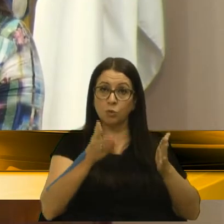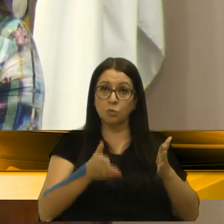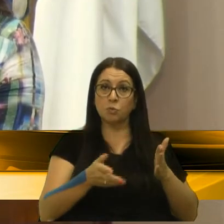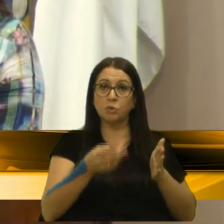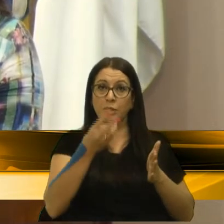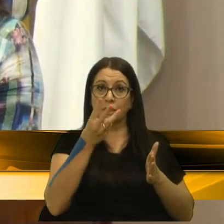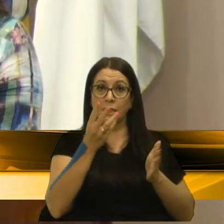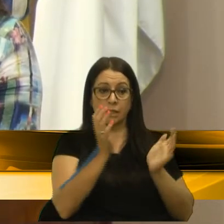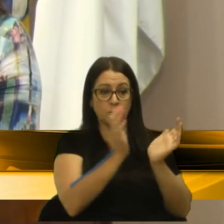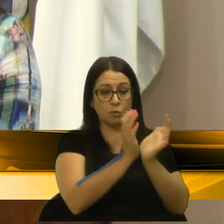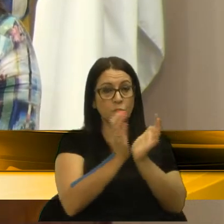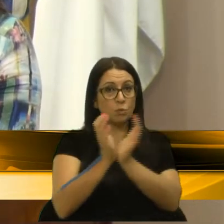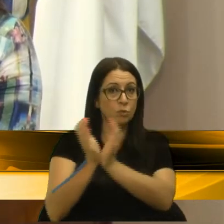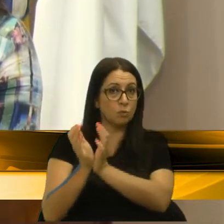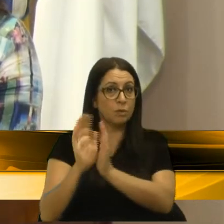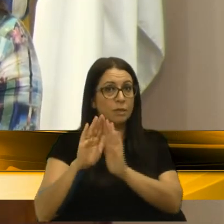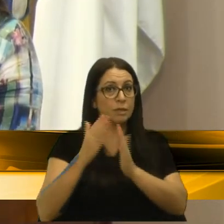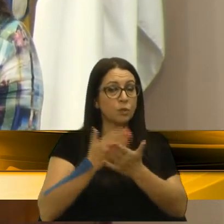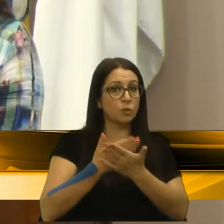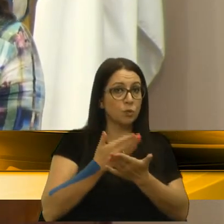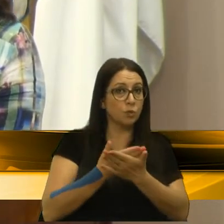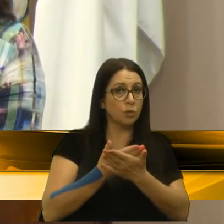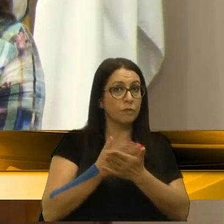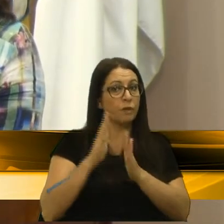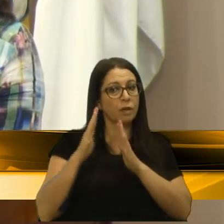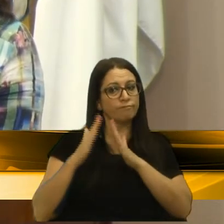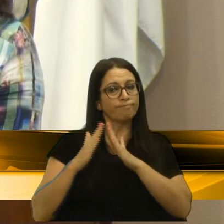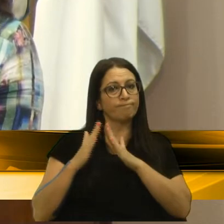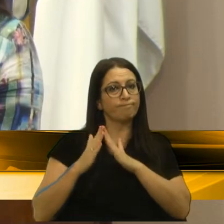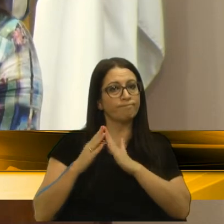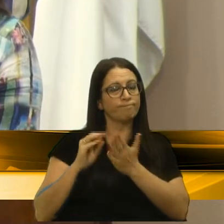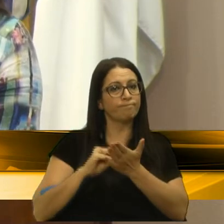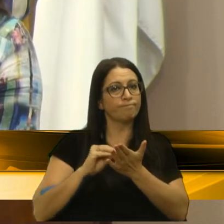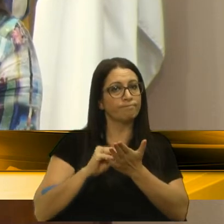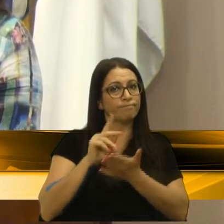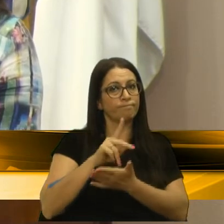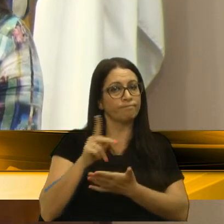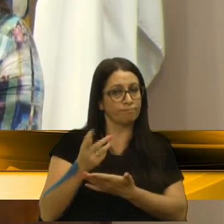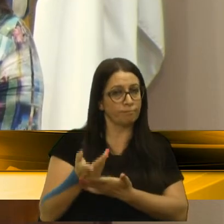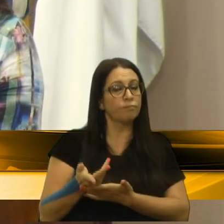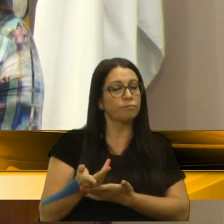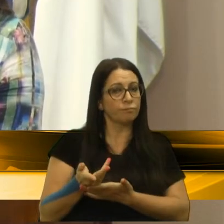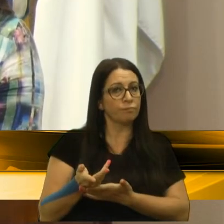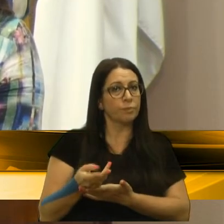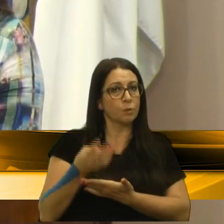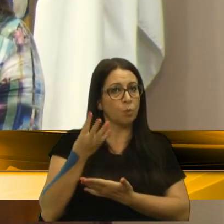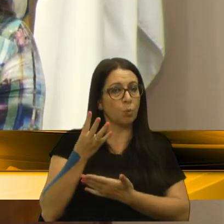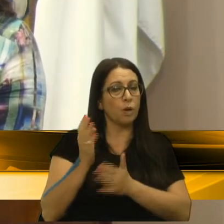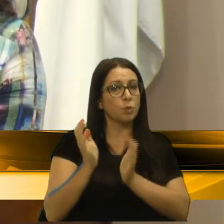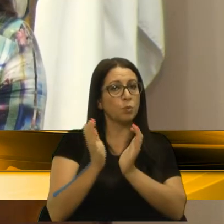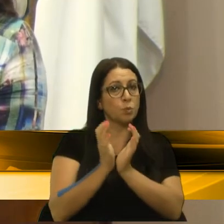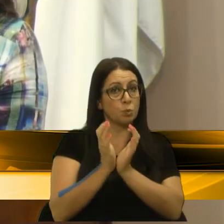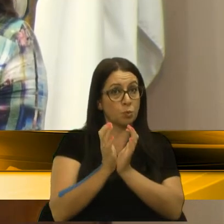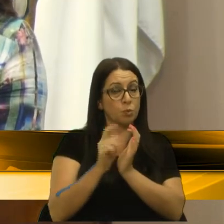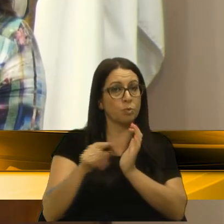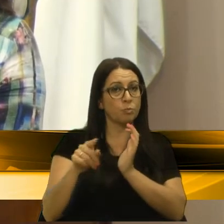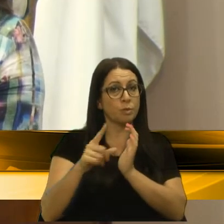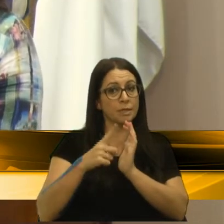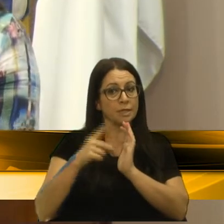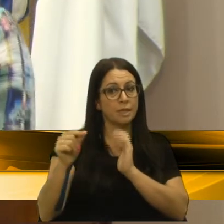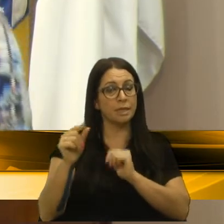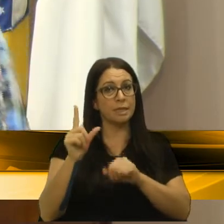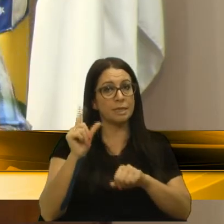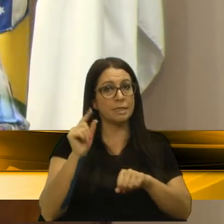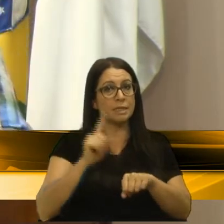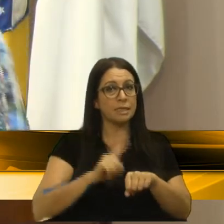3 turmas da escola ficaram em casa por falta de professor, 4 turmas sairão às 10